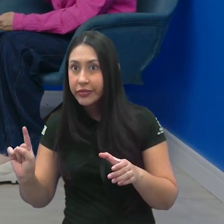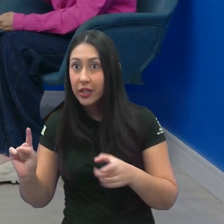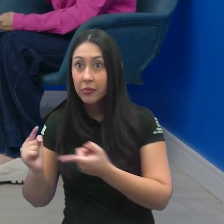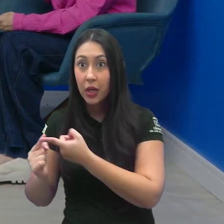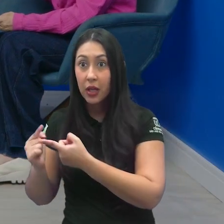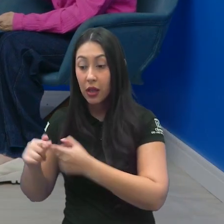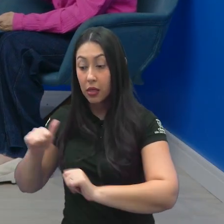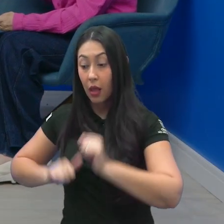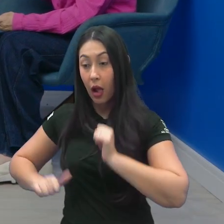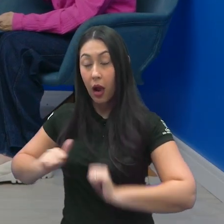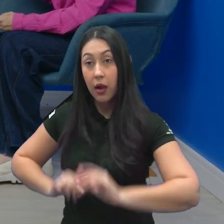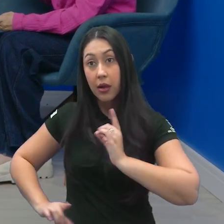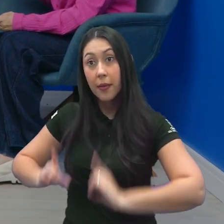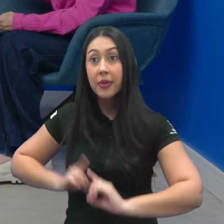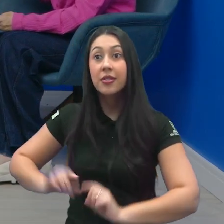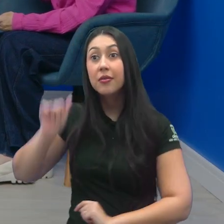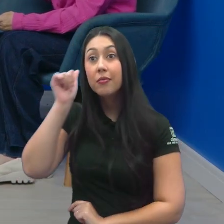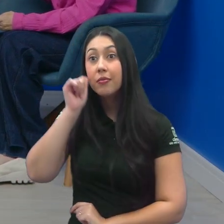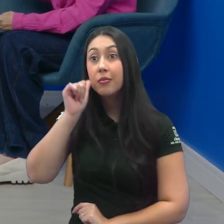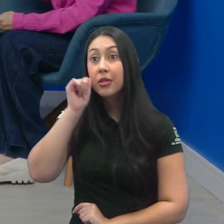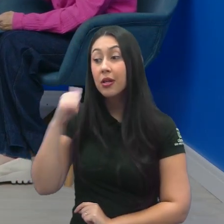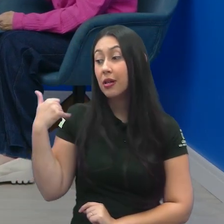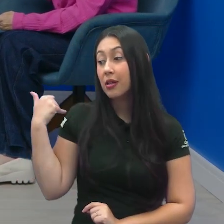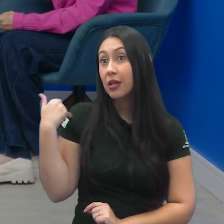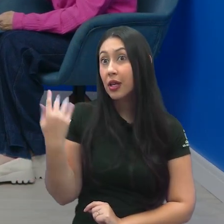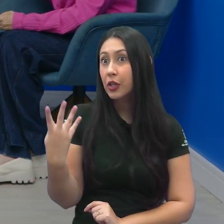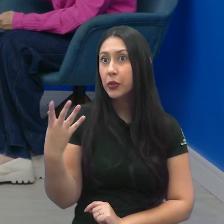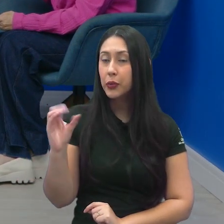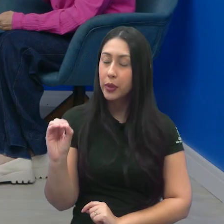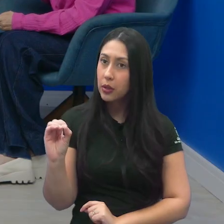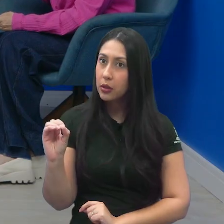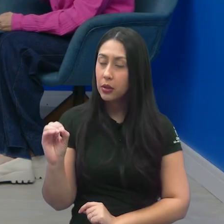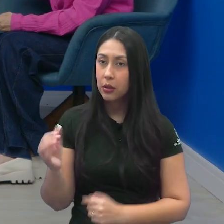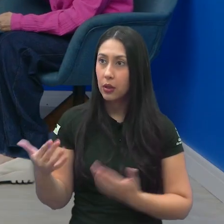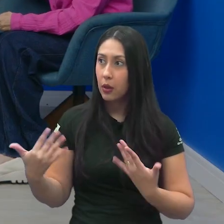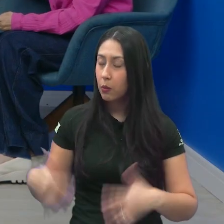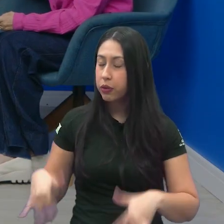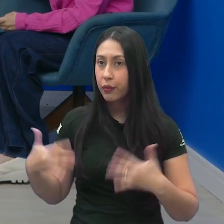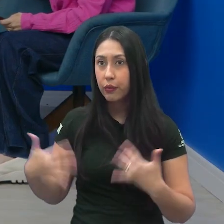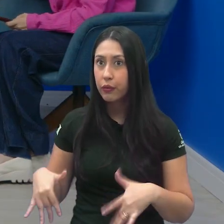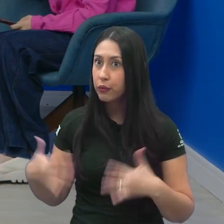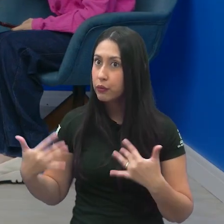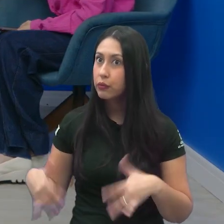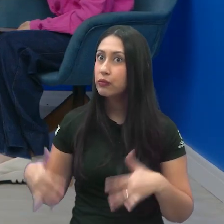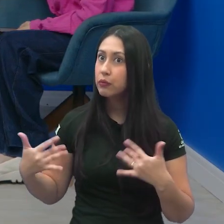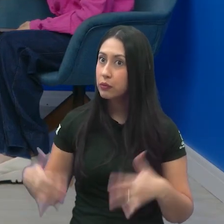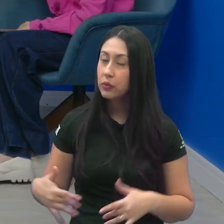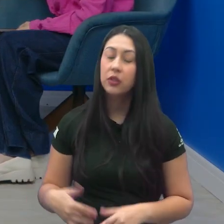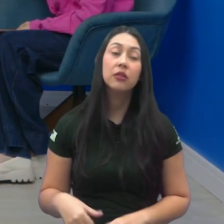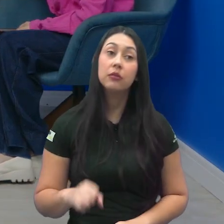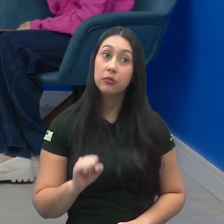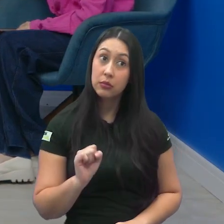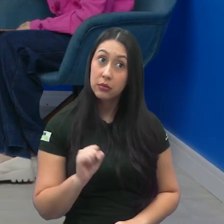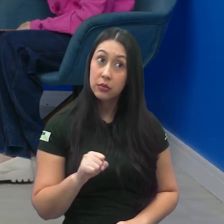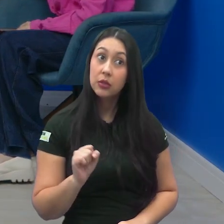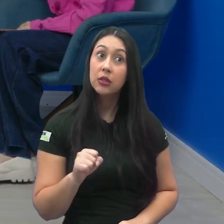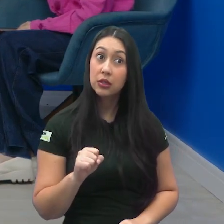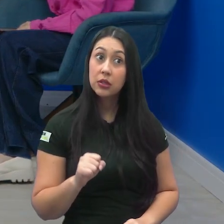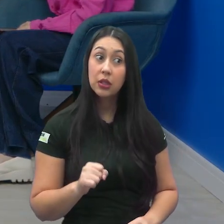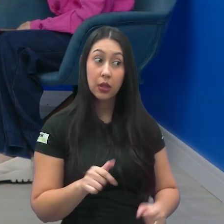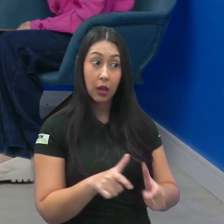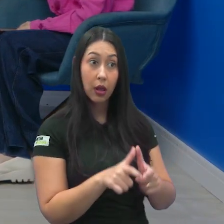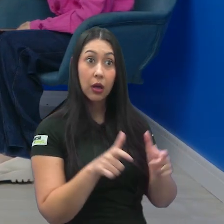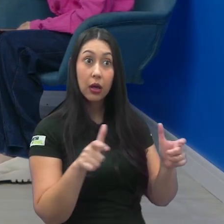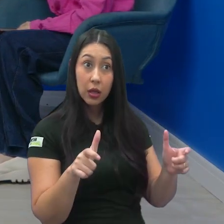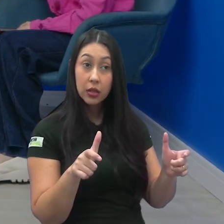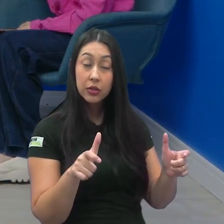e depressão são de mulheres na faixa etária aí dos 40 anos. É muito elevado, né, esse número. É